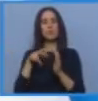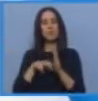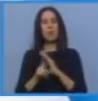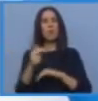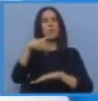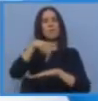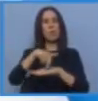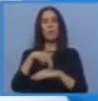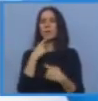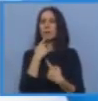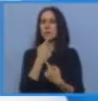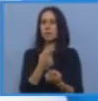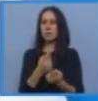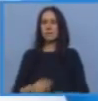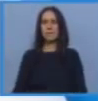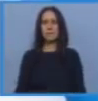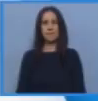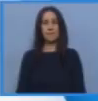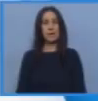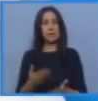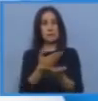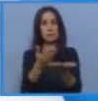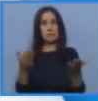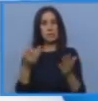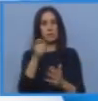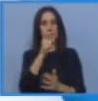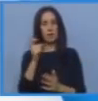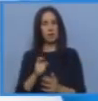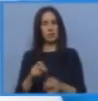disse-lhes: a paz esteja convosco.